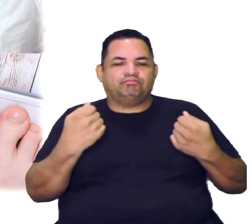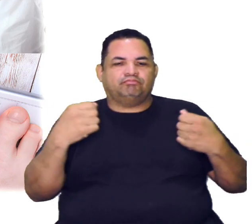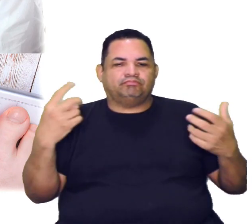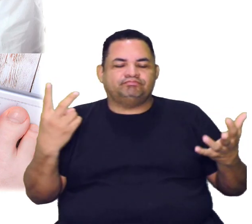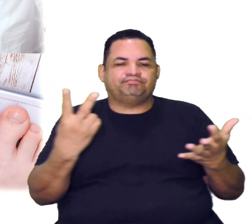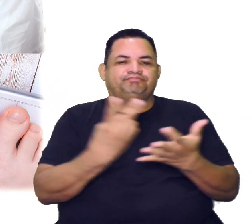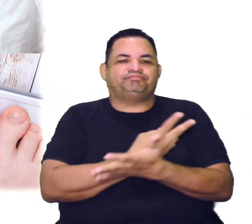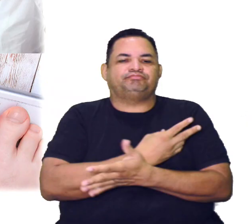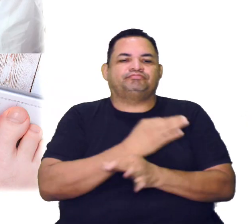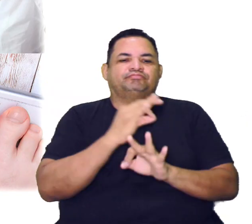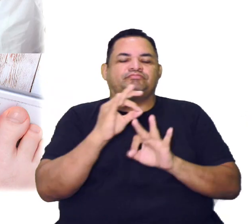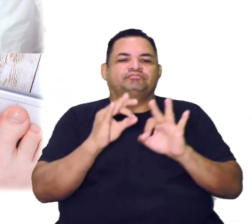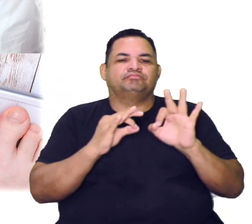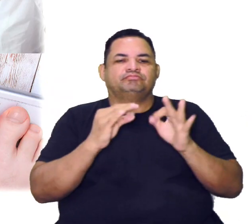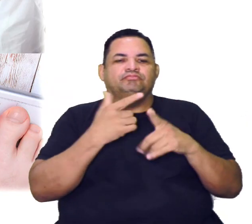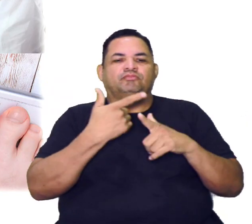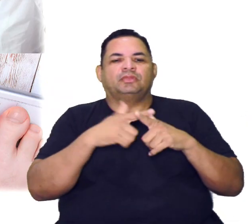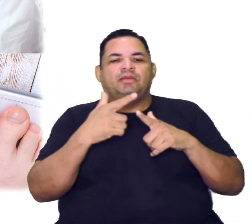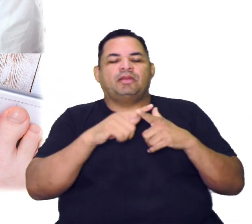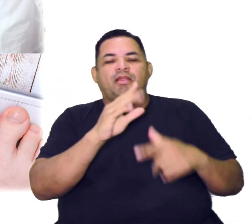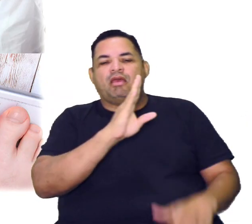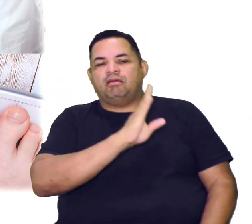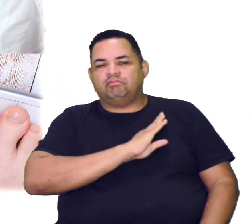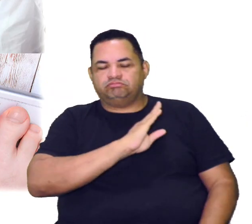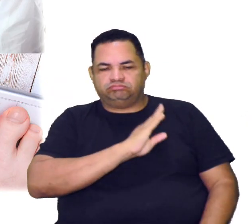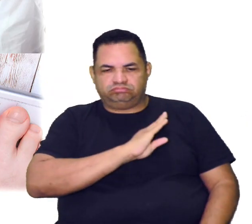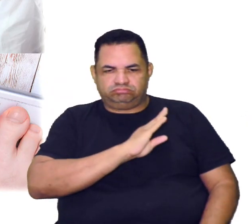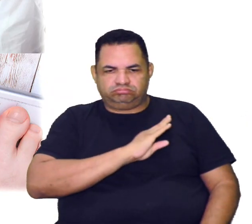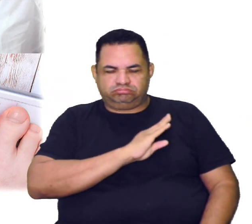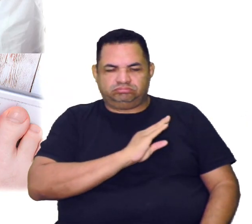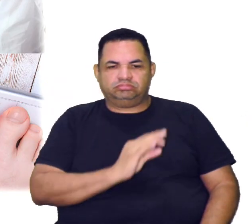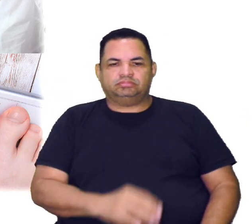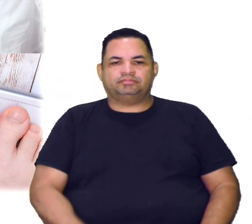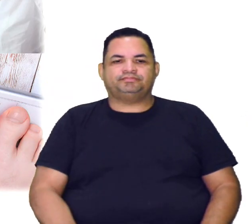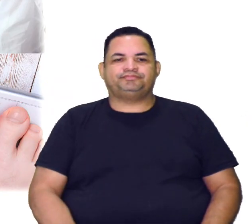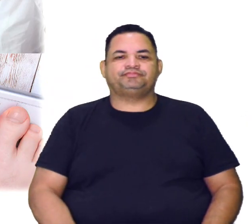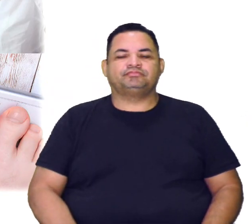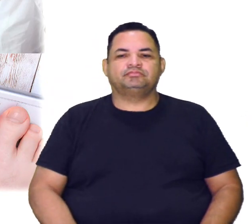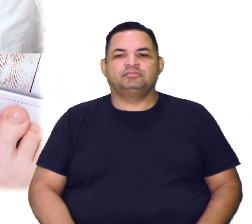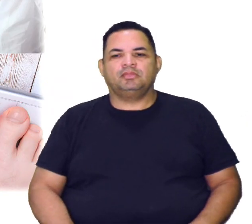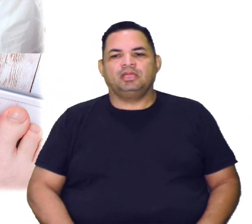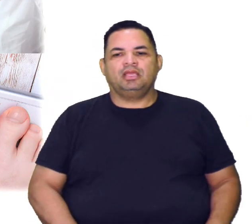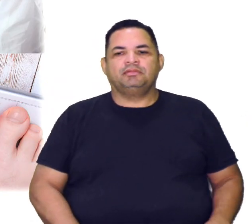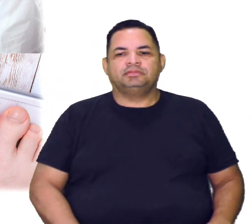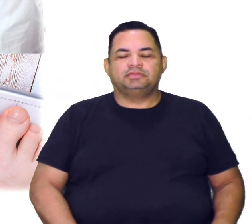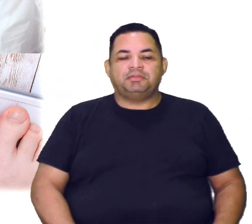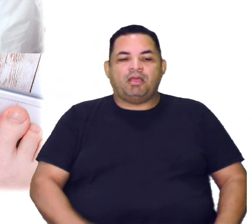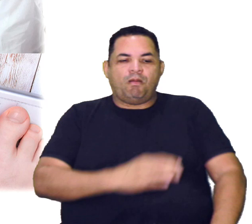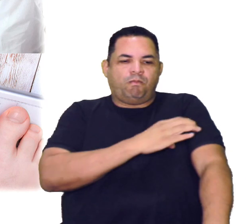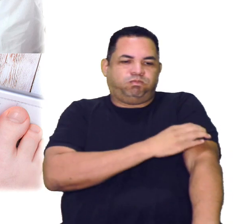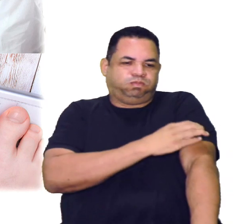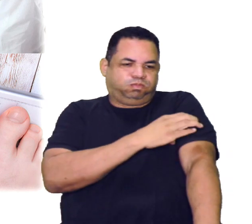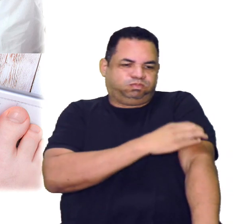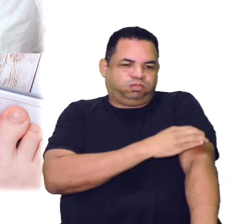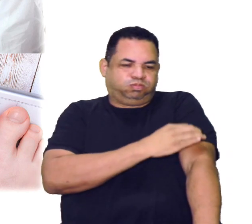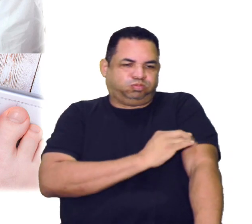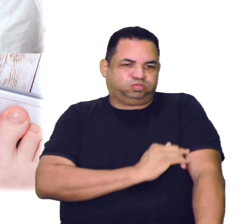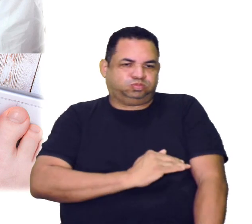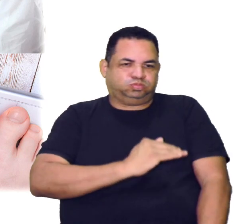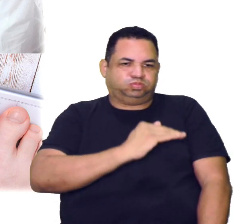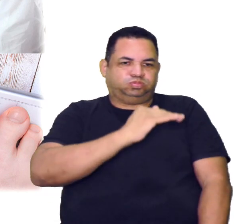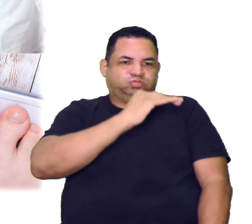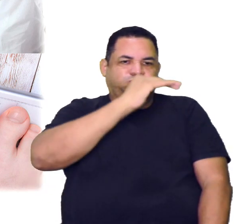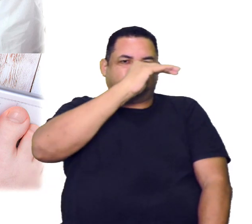aí a problemas cardíacos, correto? Ao aumento da pressão arterial, né? A